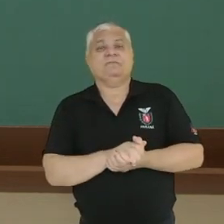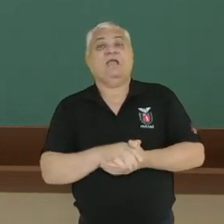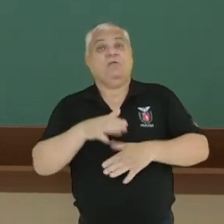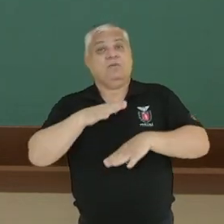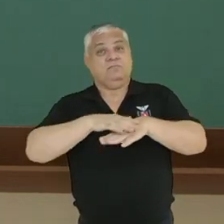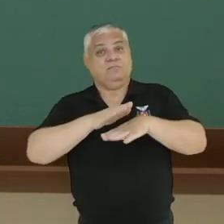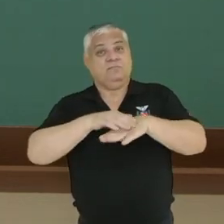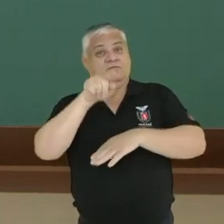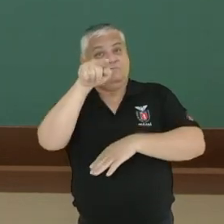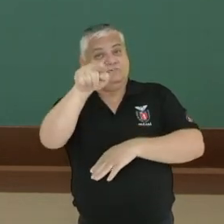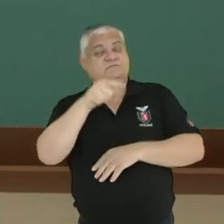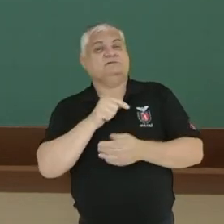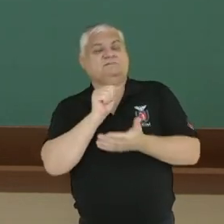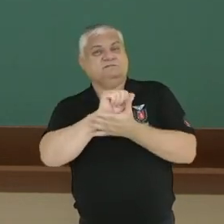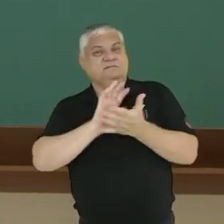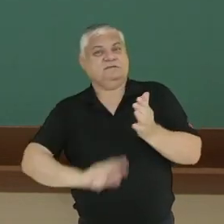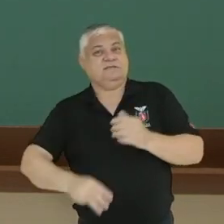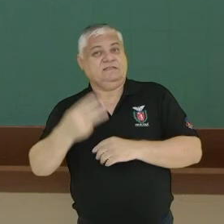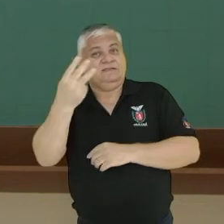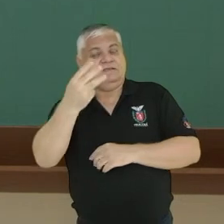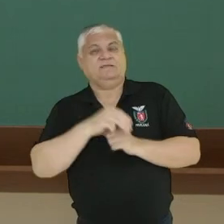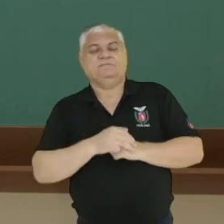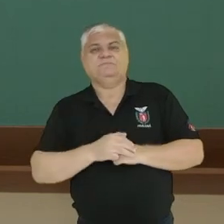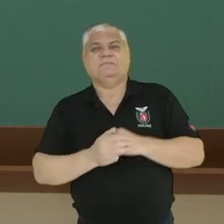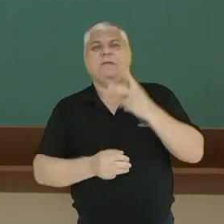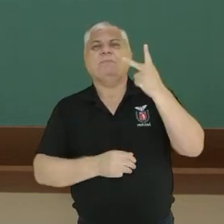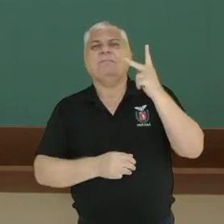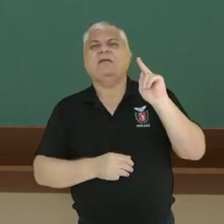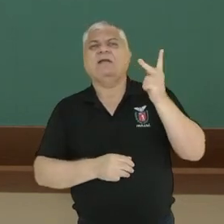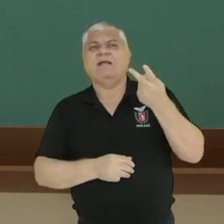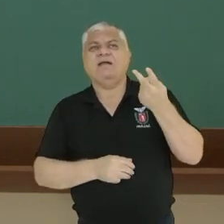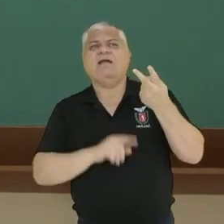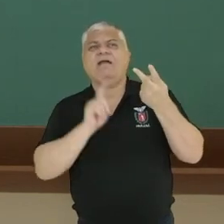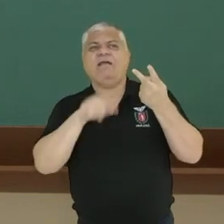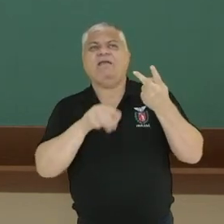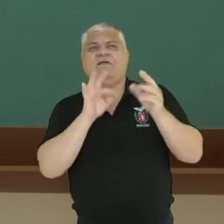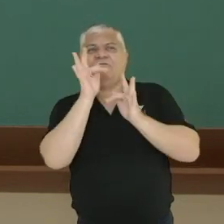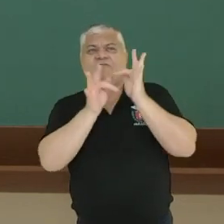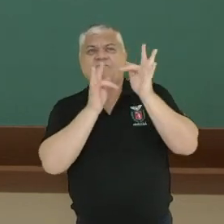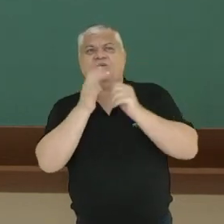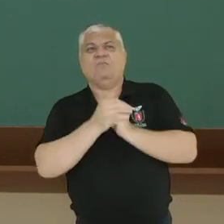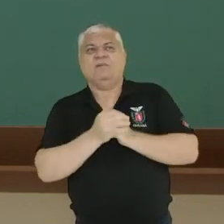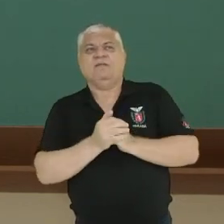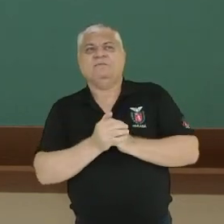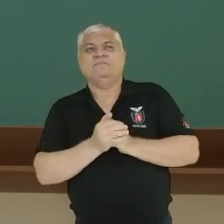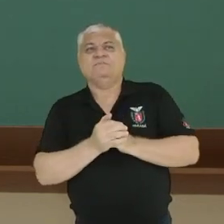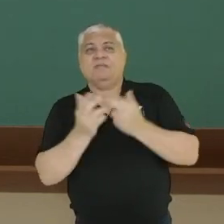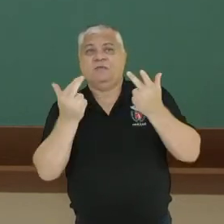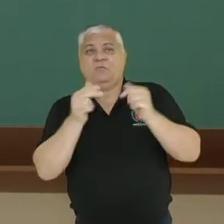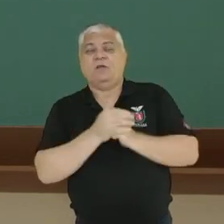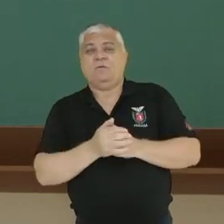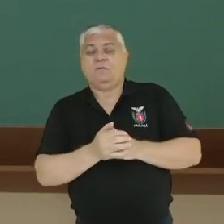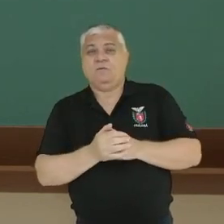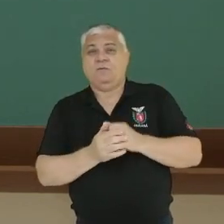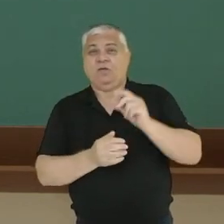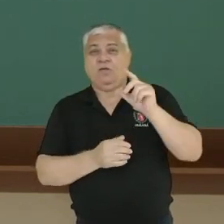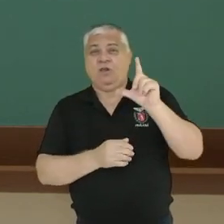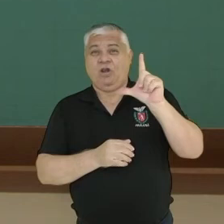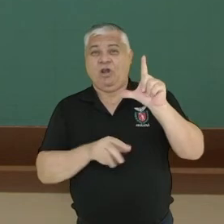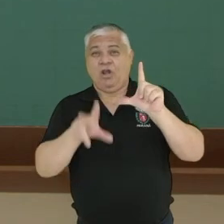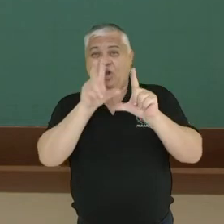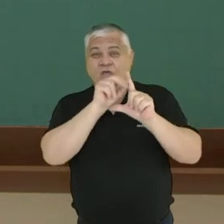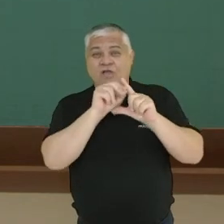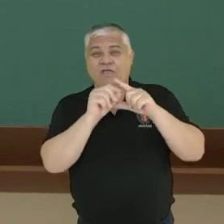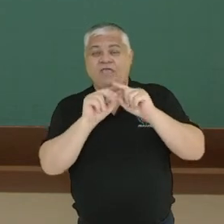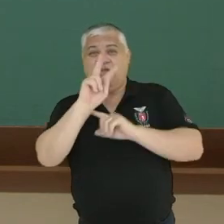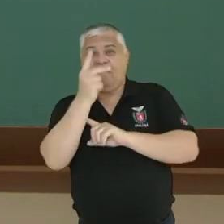vocês agora, pessoal. O pH de uma solução é dado pela fórmula pH igual menos log de H+, em